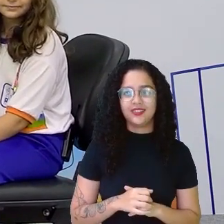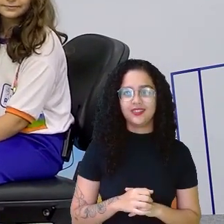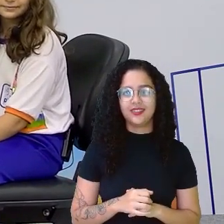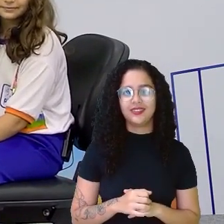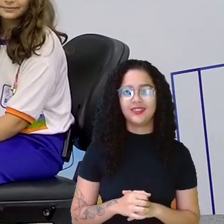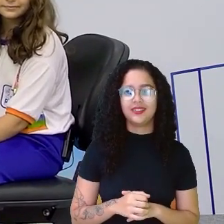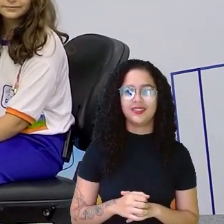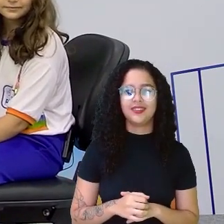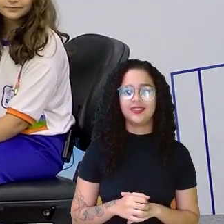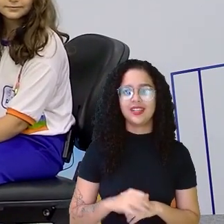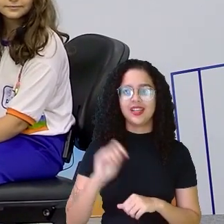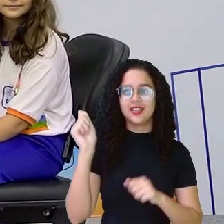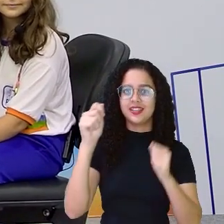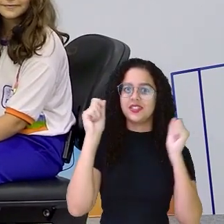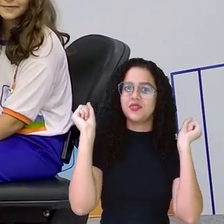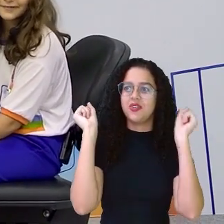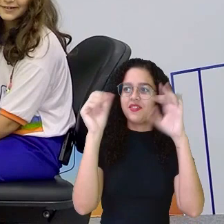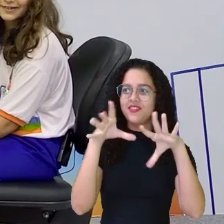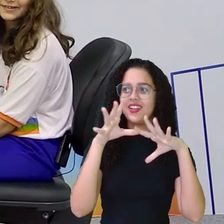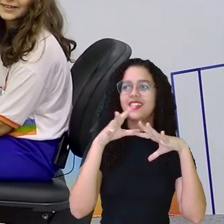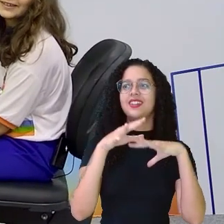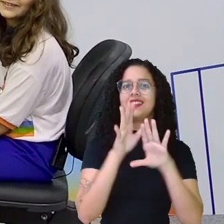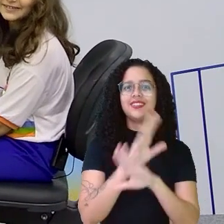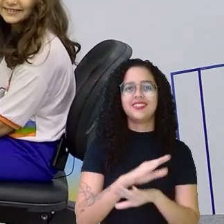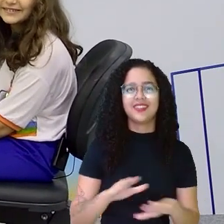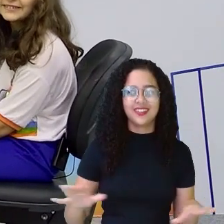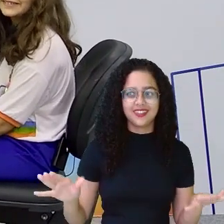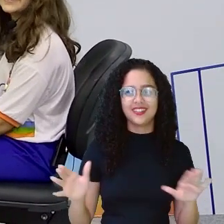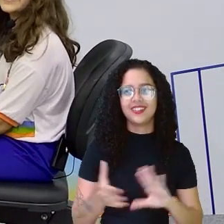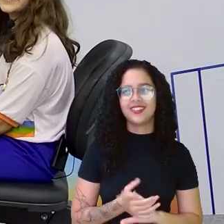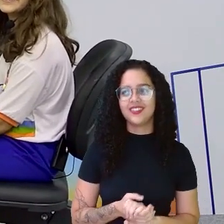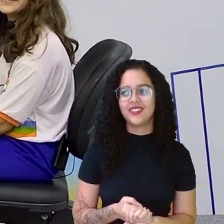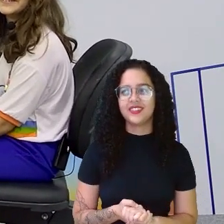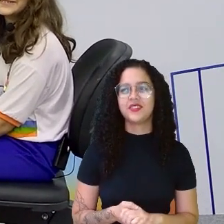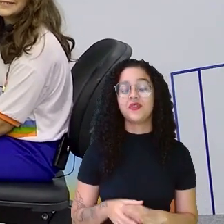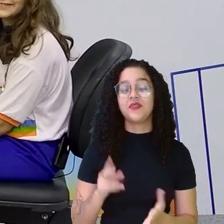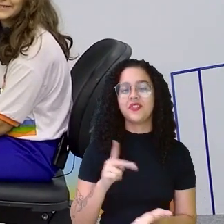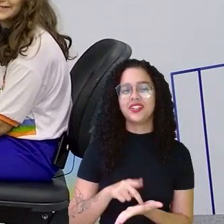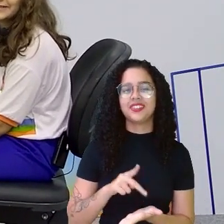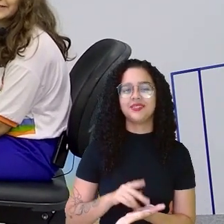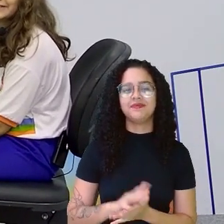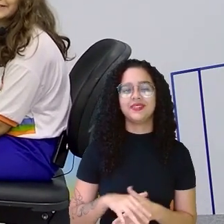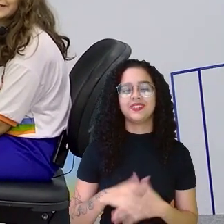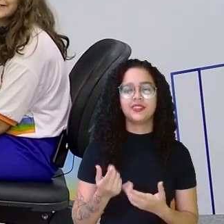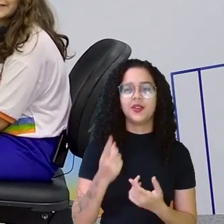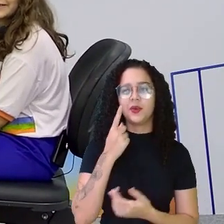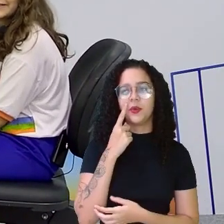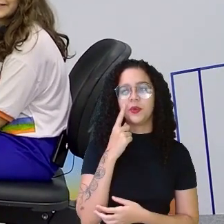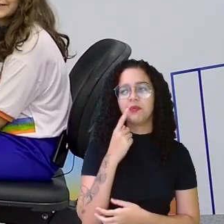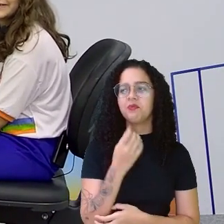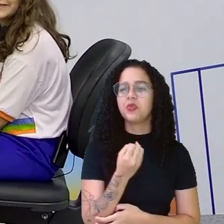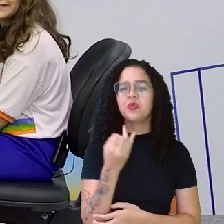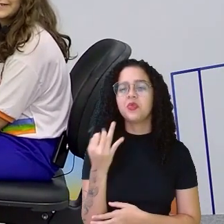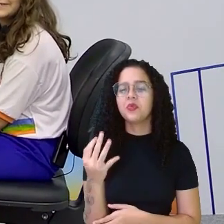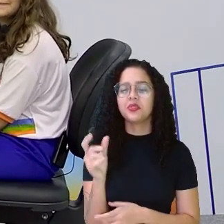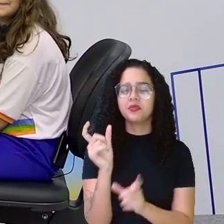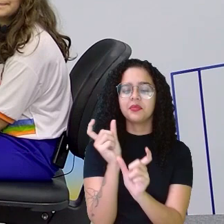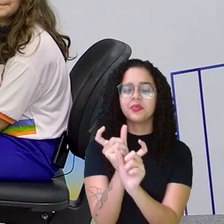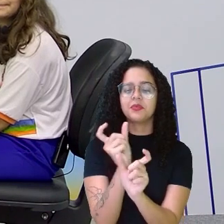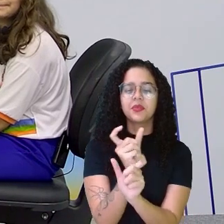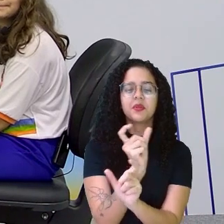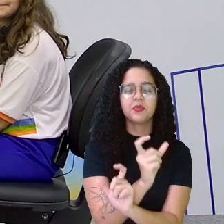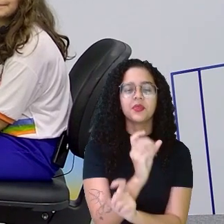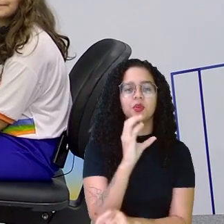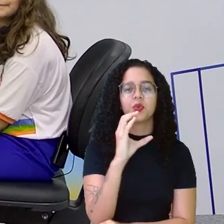de uma feiticeira, crianças. Isso mesmo. Então, olha só. Quantos pedacinhos será que tem